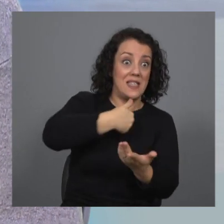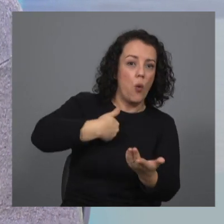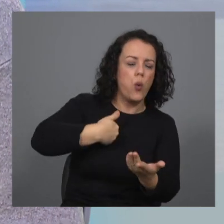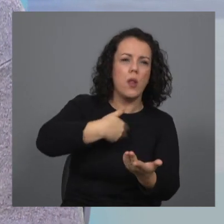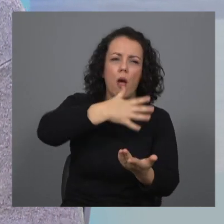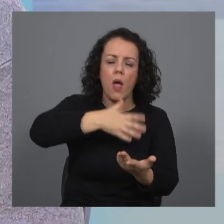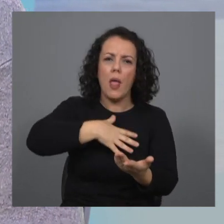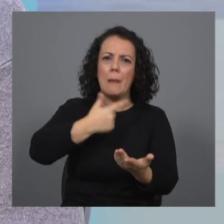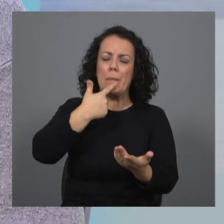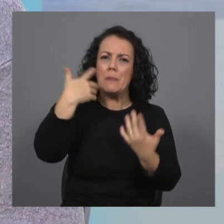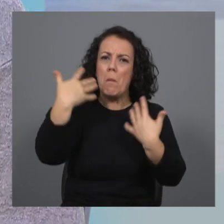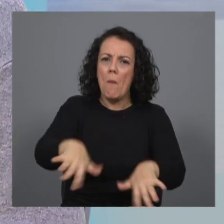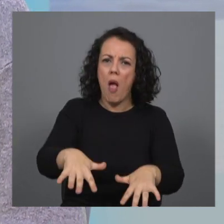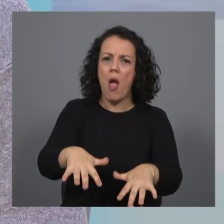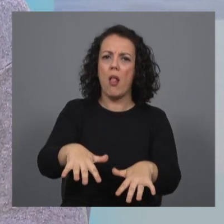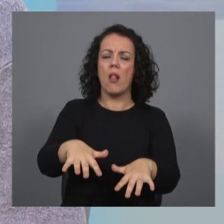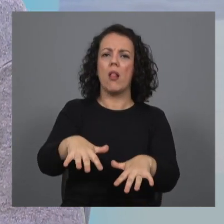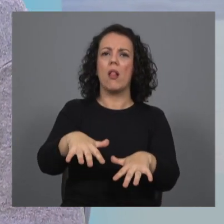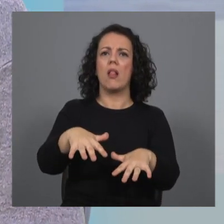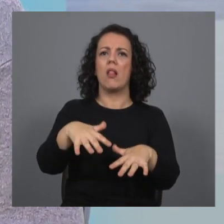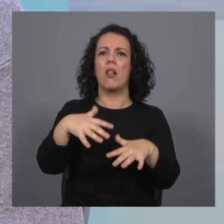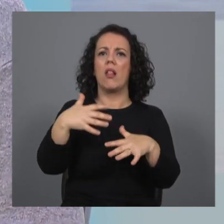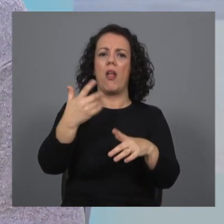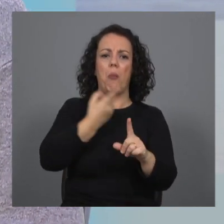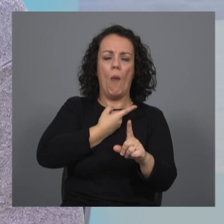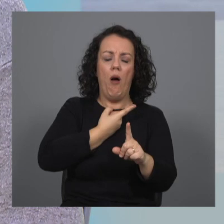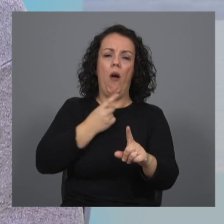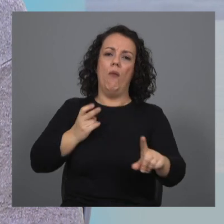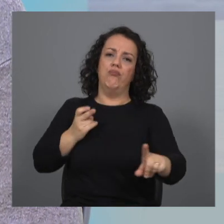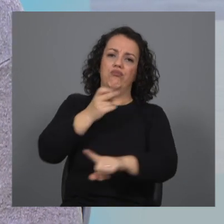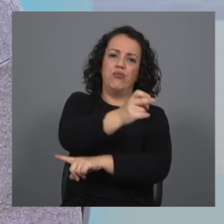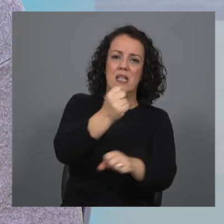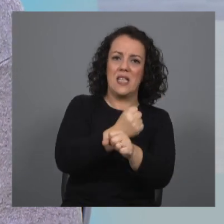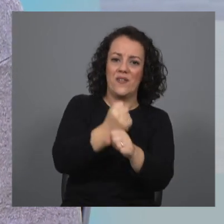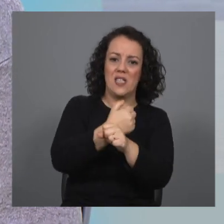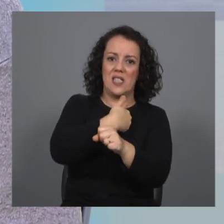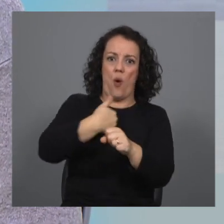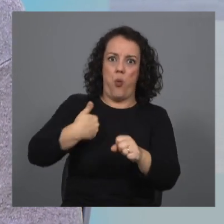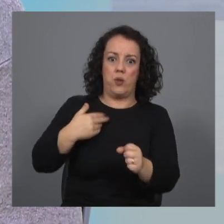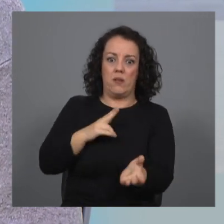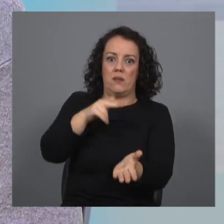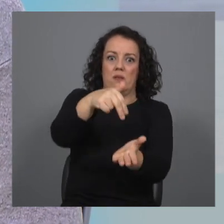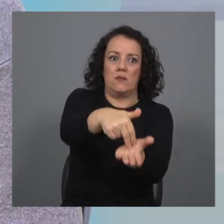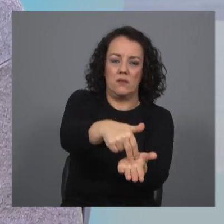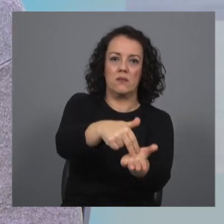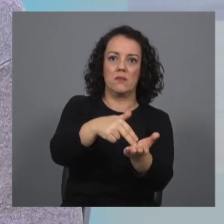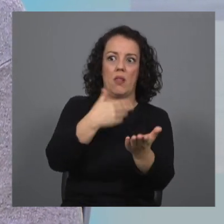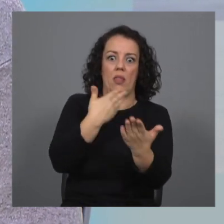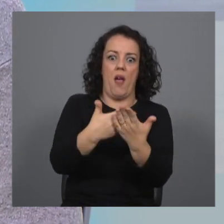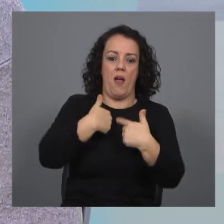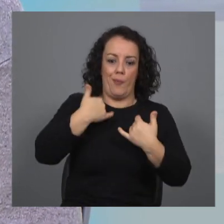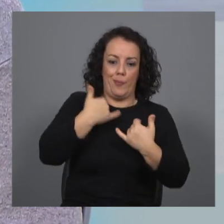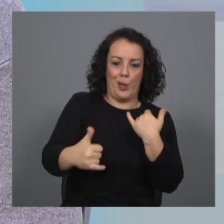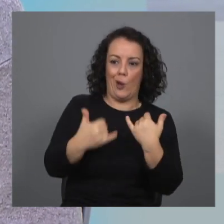as indicações, que acabam por ter que se deslocar aos serviços de saúde, expondo-se a eles e aos outros a riscos